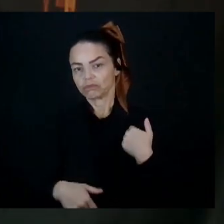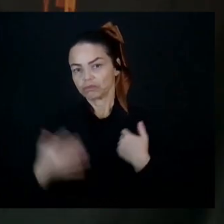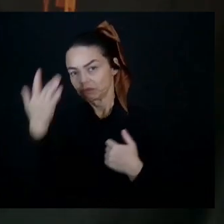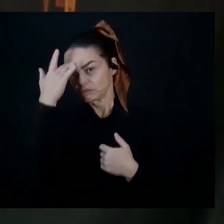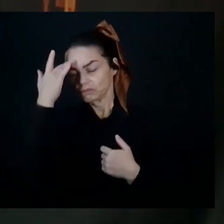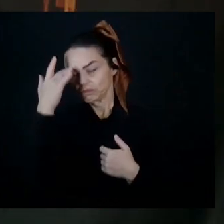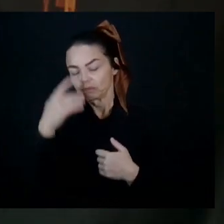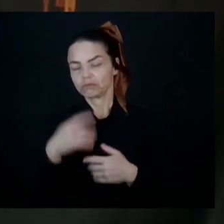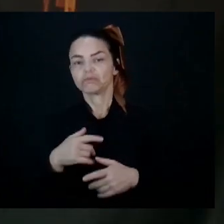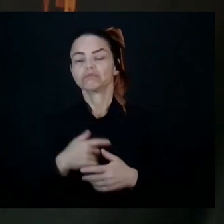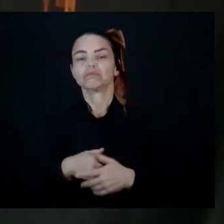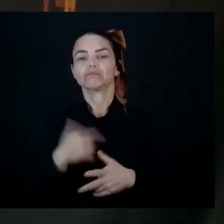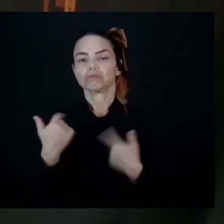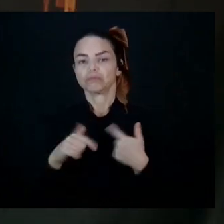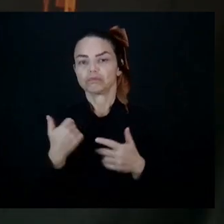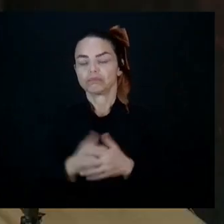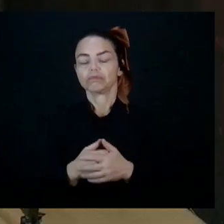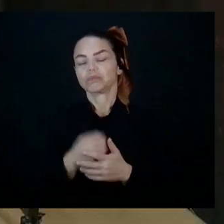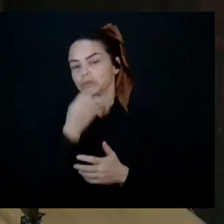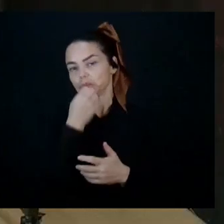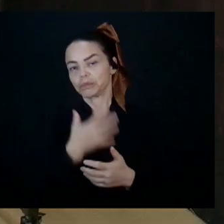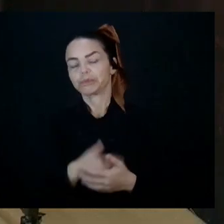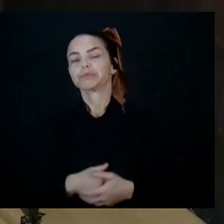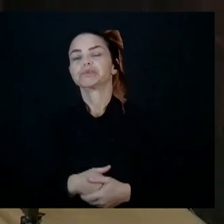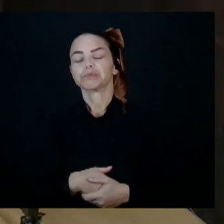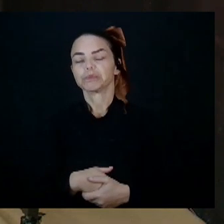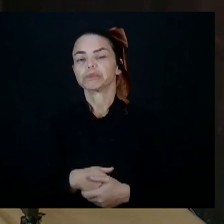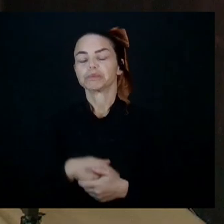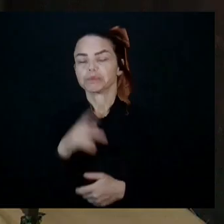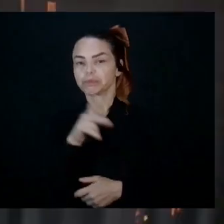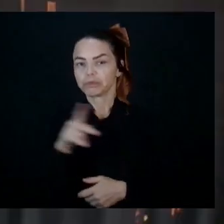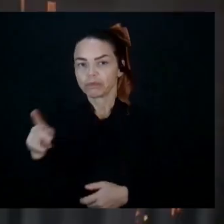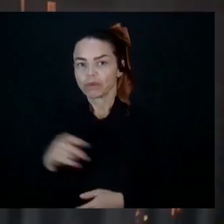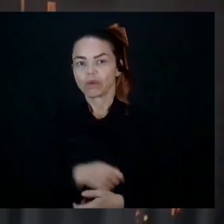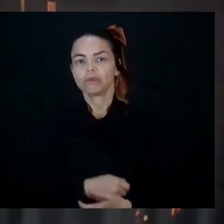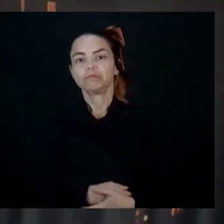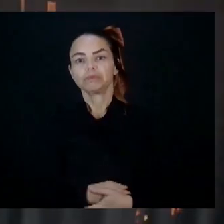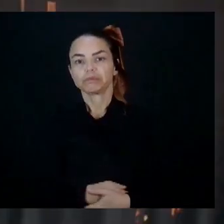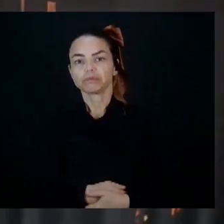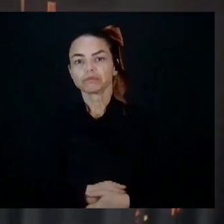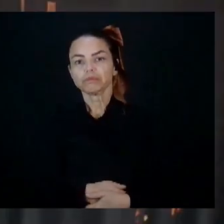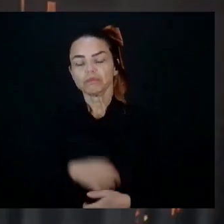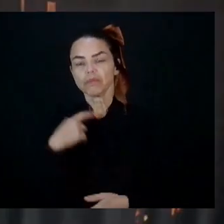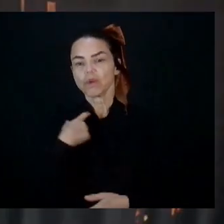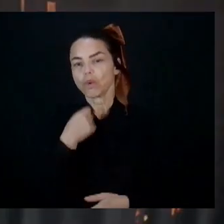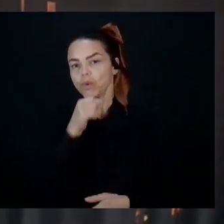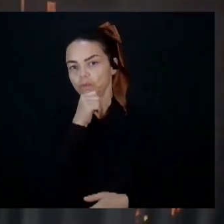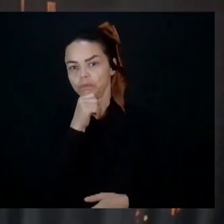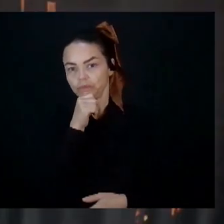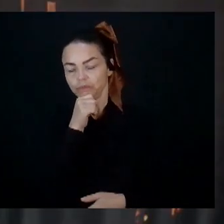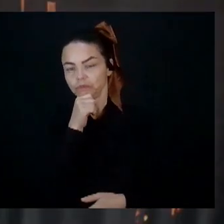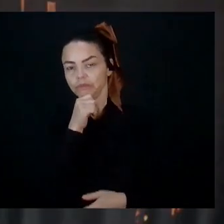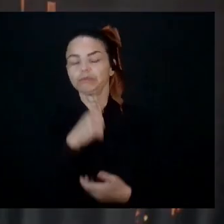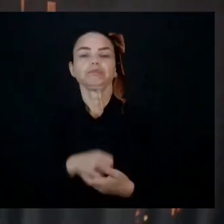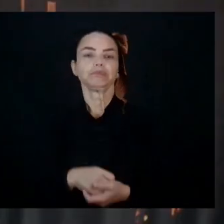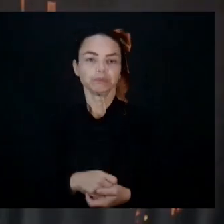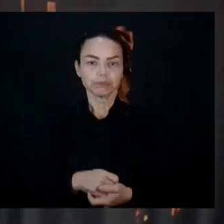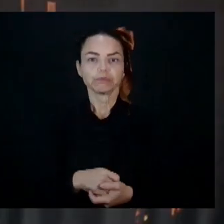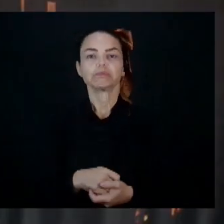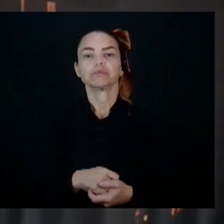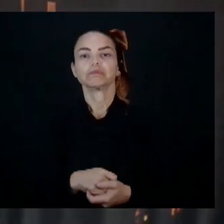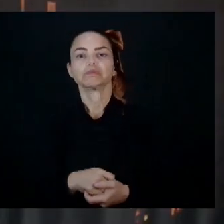mente sã, corpo são. É isso, exatamente, né, professor? A gente tem um envelhecimento integral, né? Não envelhece